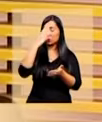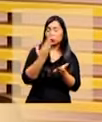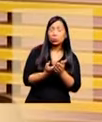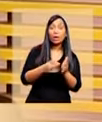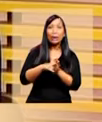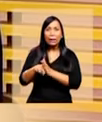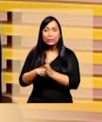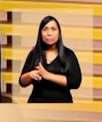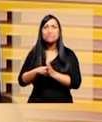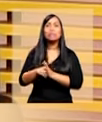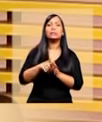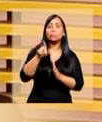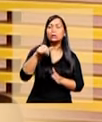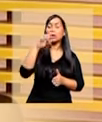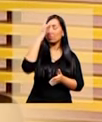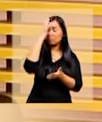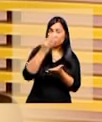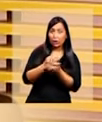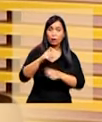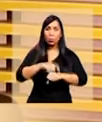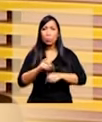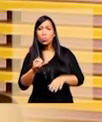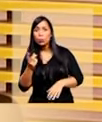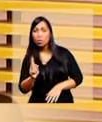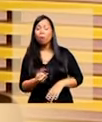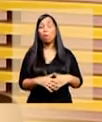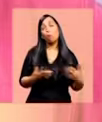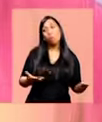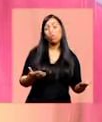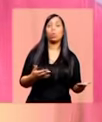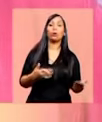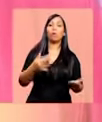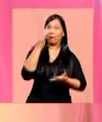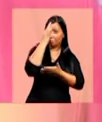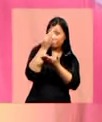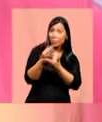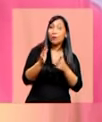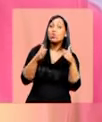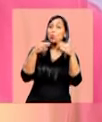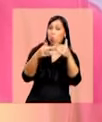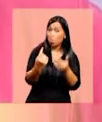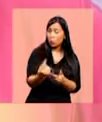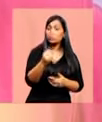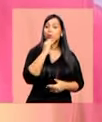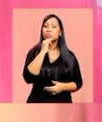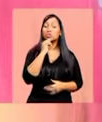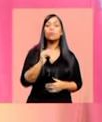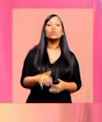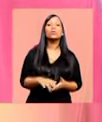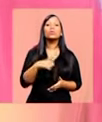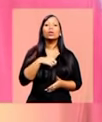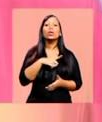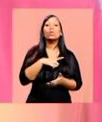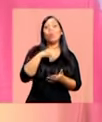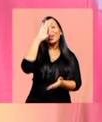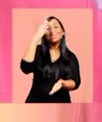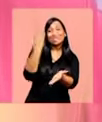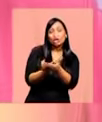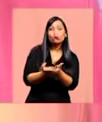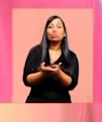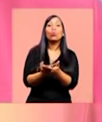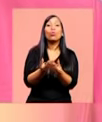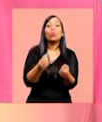esse acreditar na ciência, você chama isso de fé em algum momento ou não? Eu chamo fé em um ponto. Eu tenho fé no método